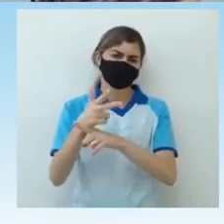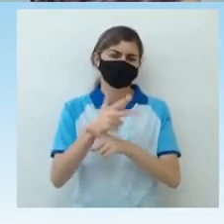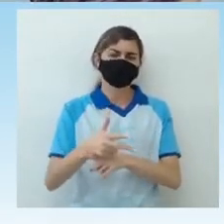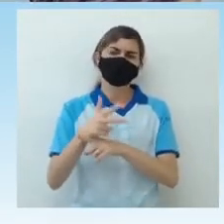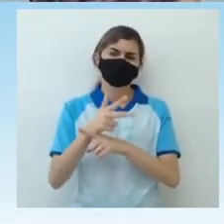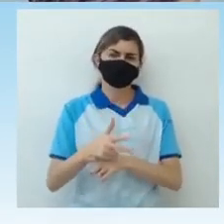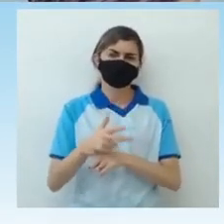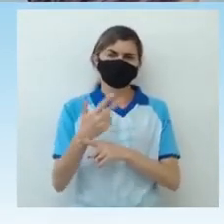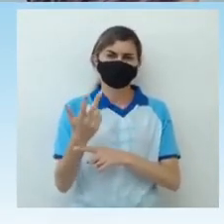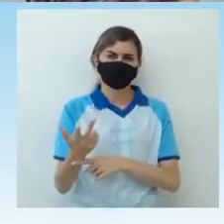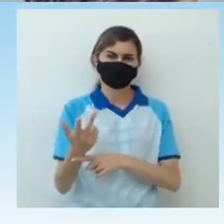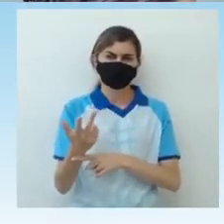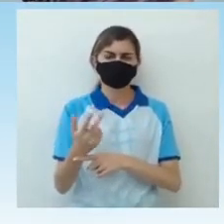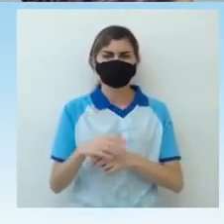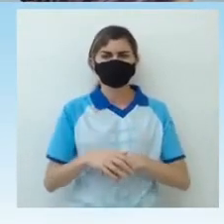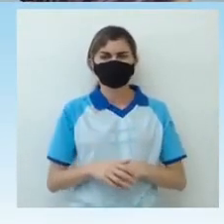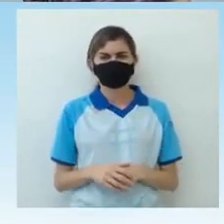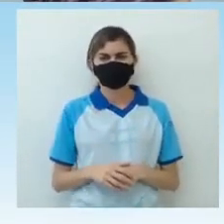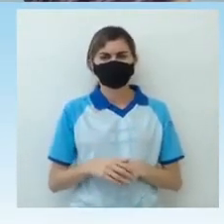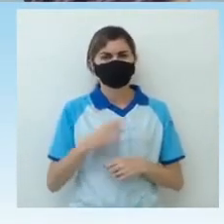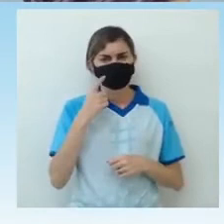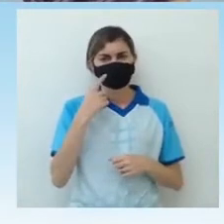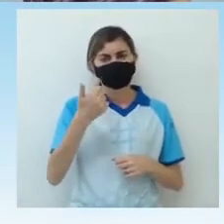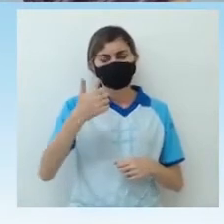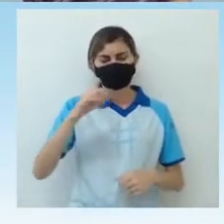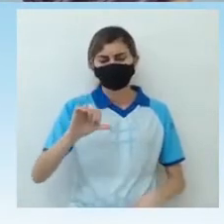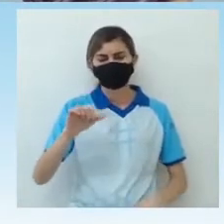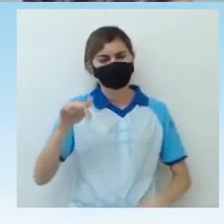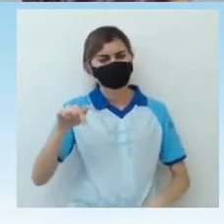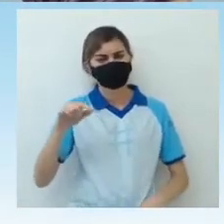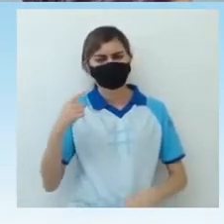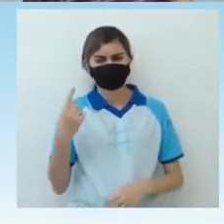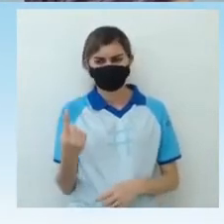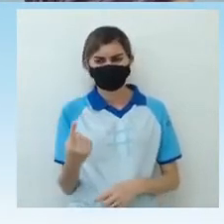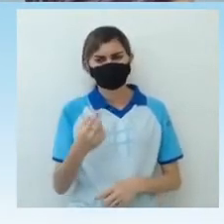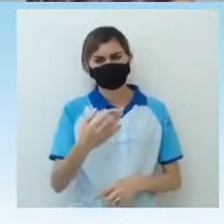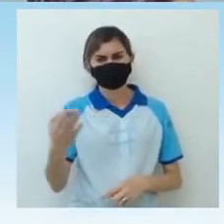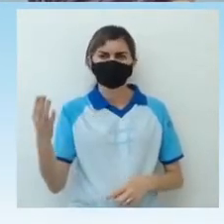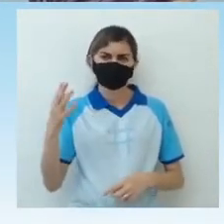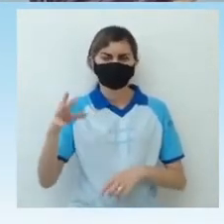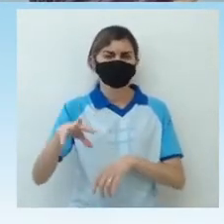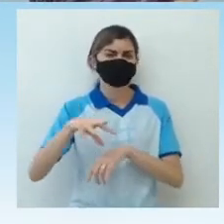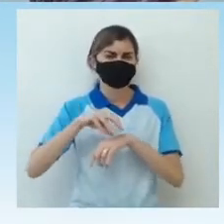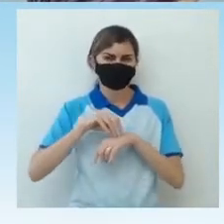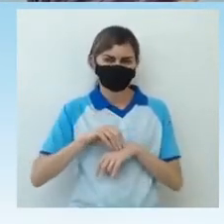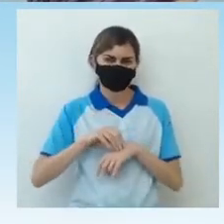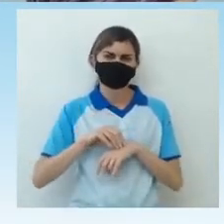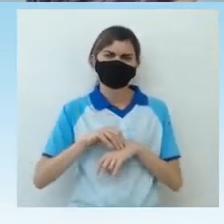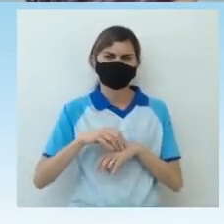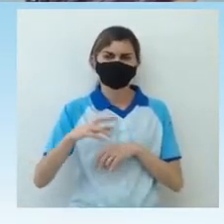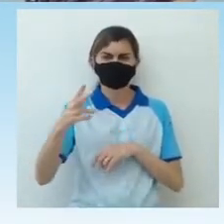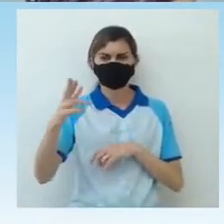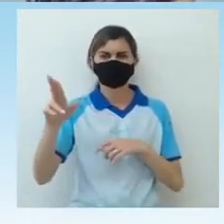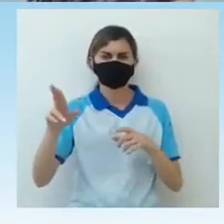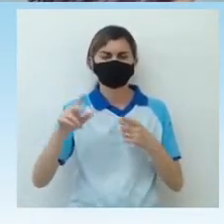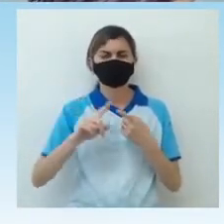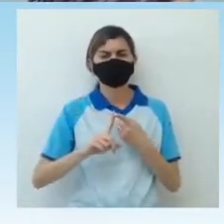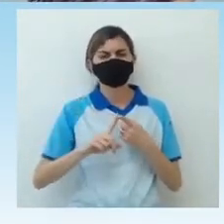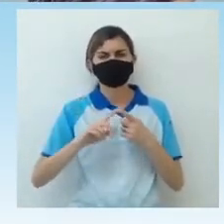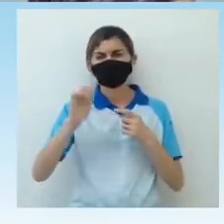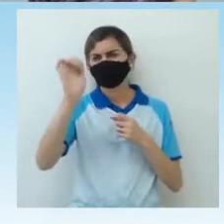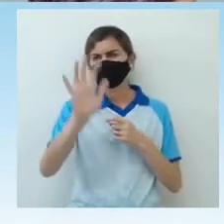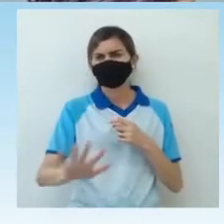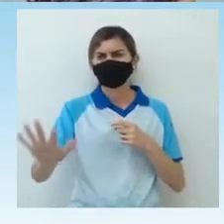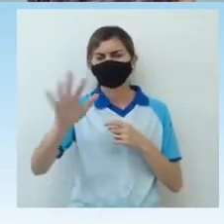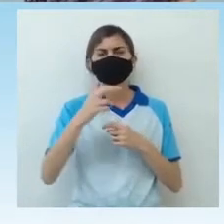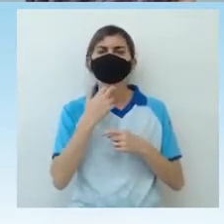is a Television Receiver, de 1971. Ele se apropria e deforma de forma grotesca a imagem